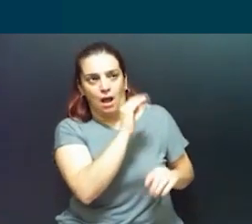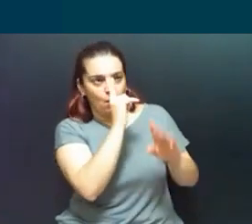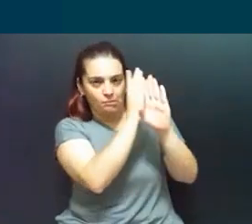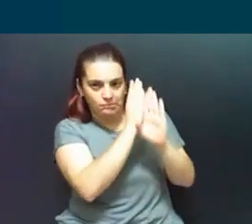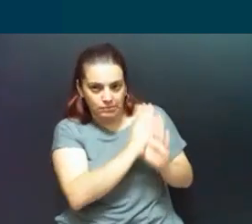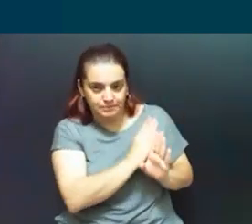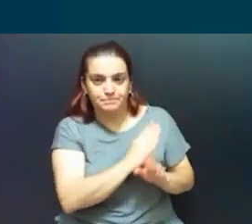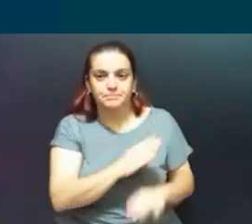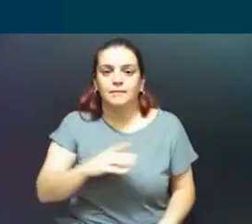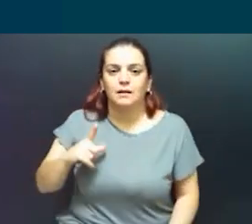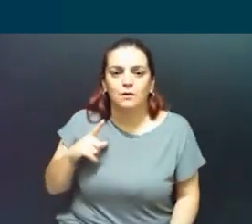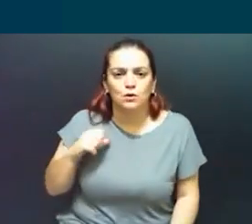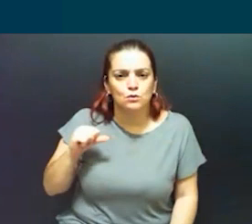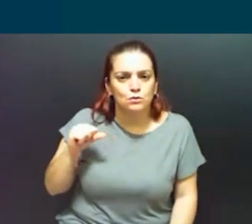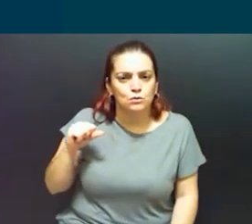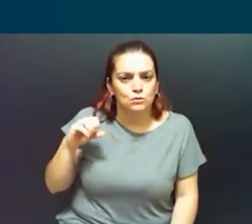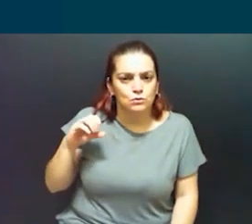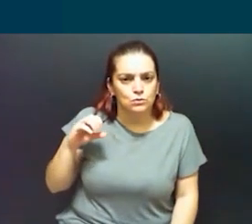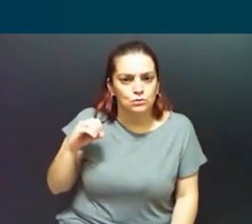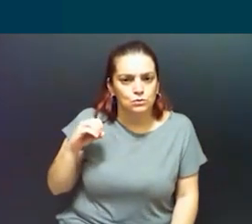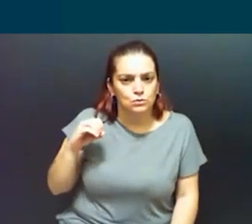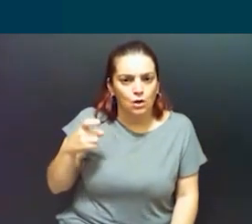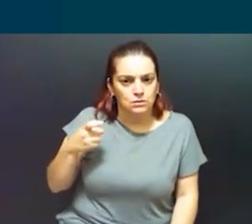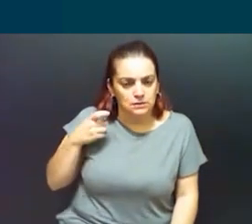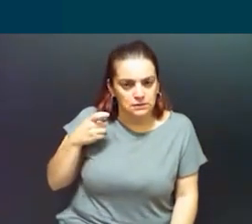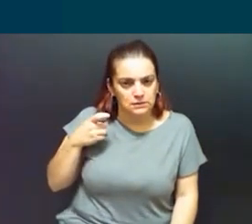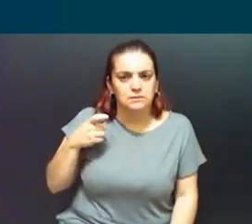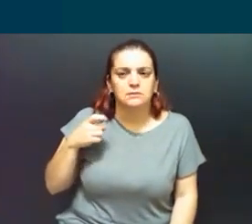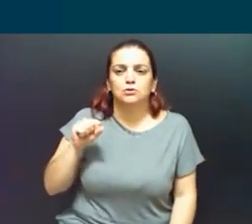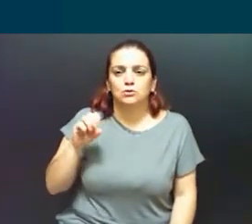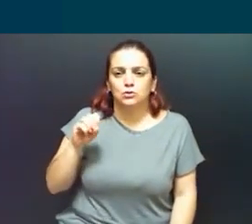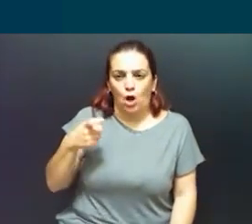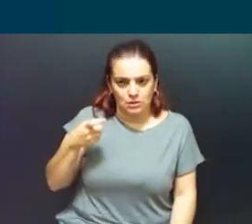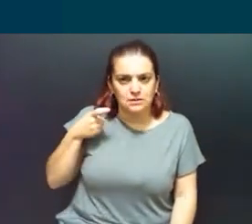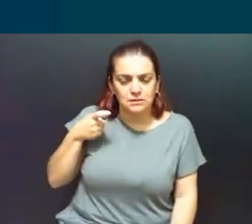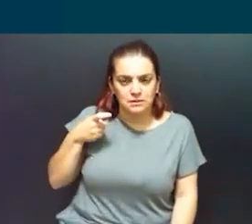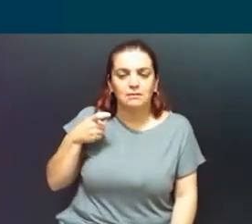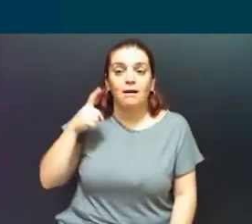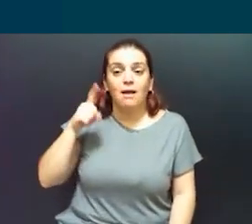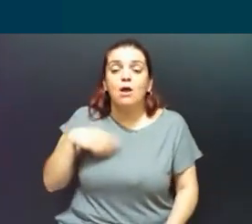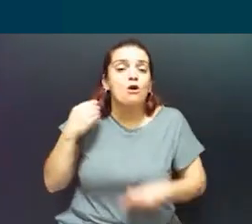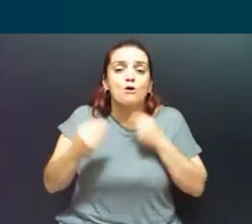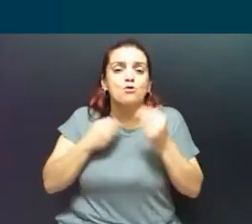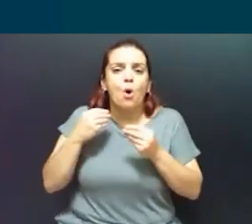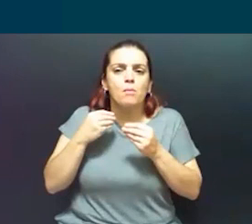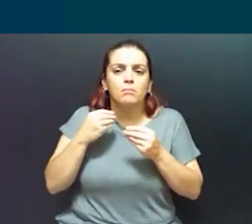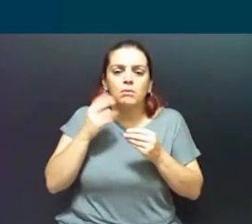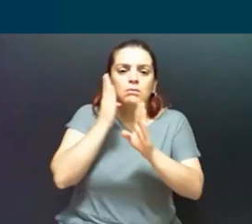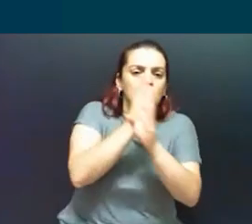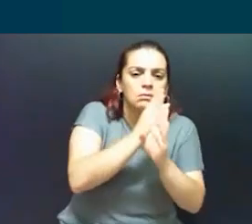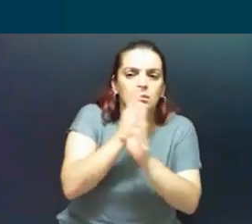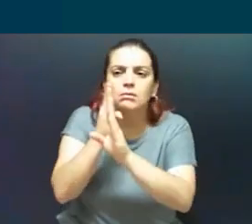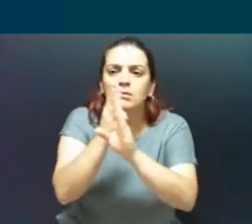SOX, que também nos traz várias normas, né, que garante uma forma de auditar os serviços, né, e de demonstrar para